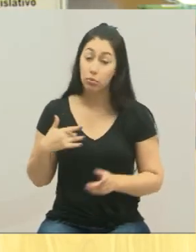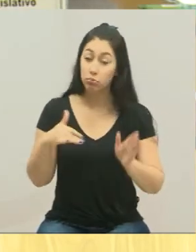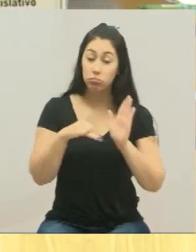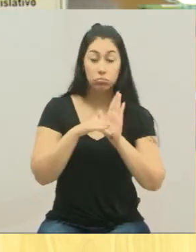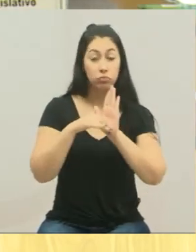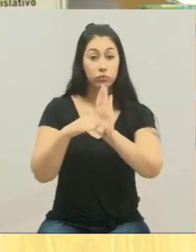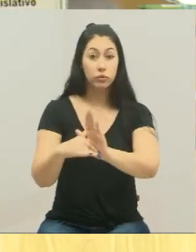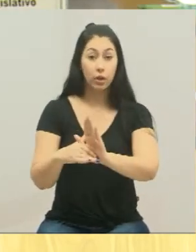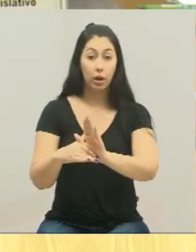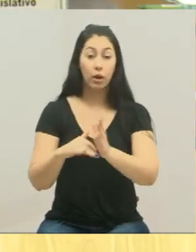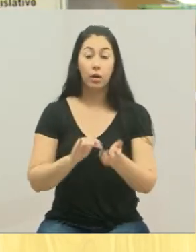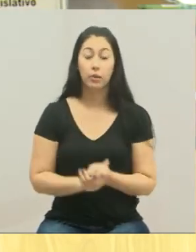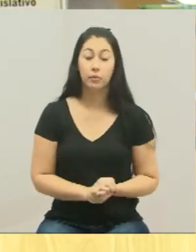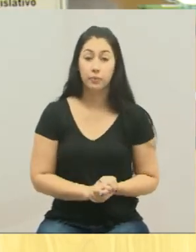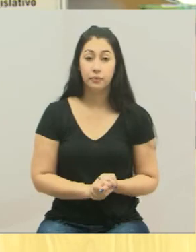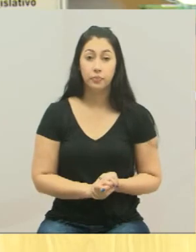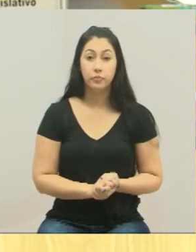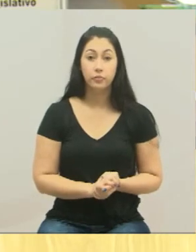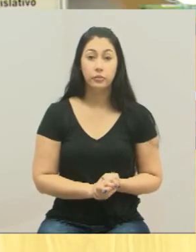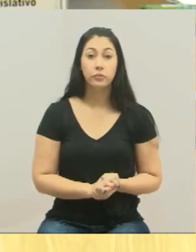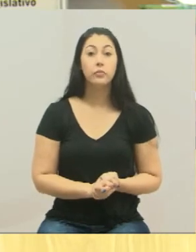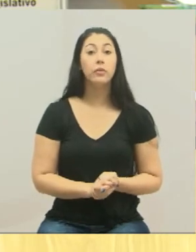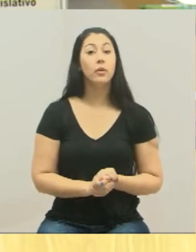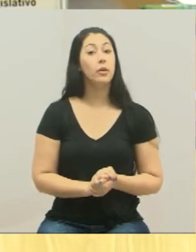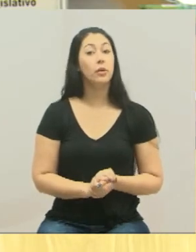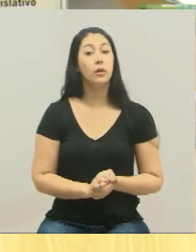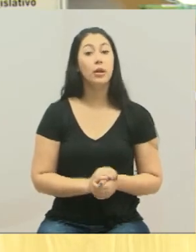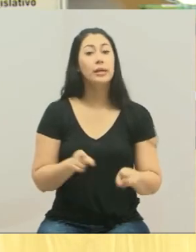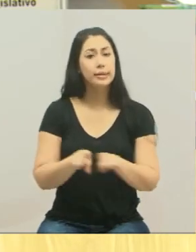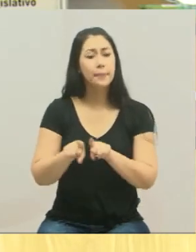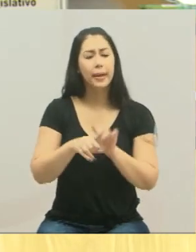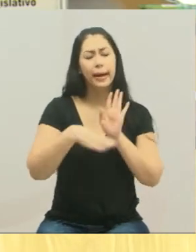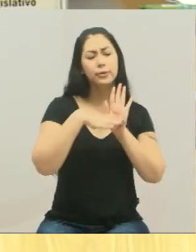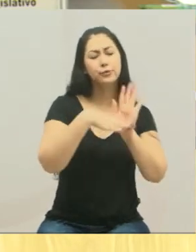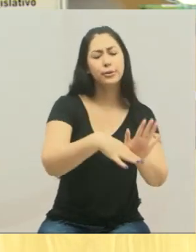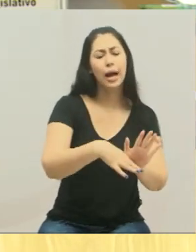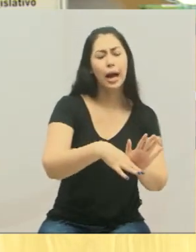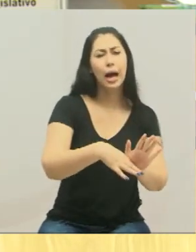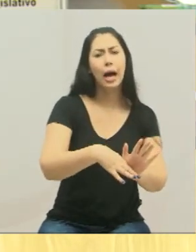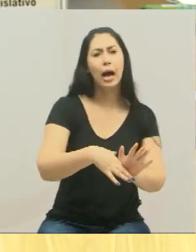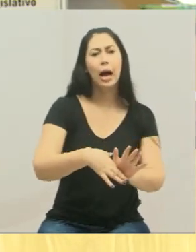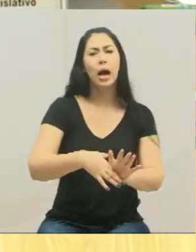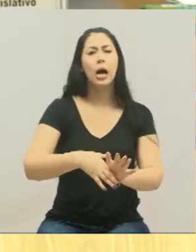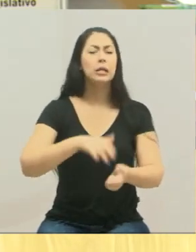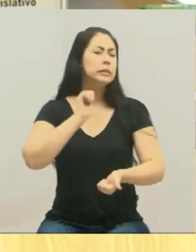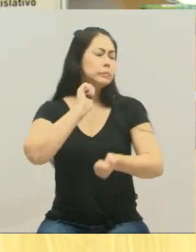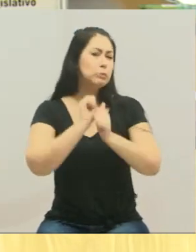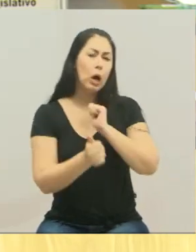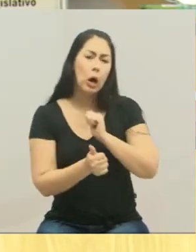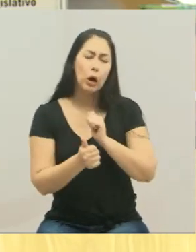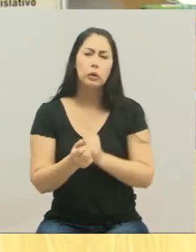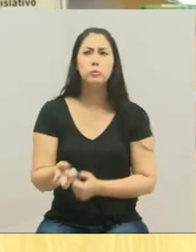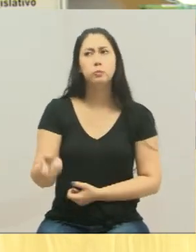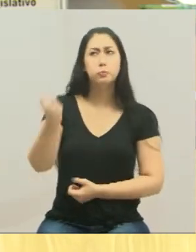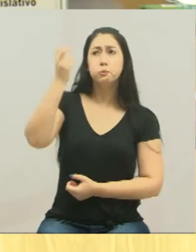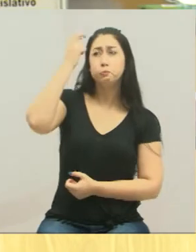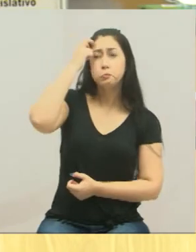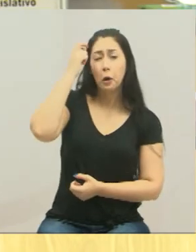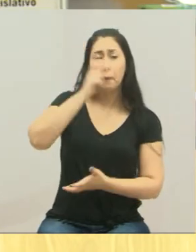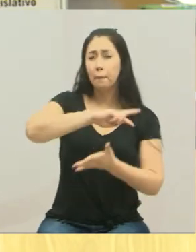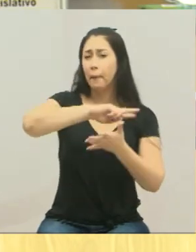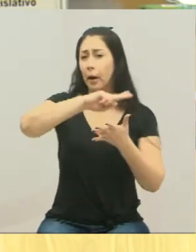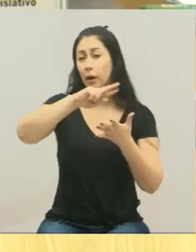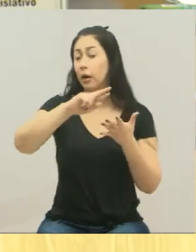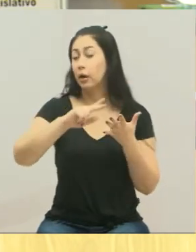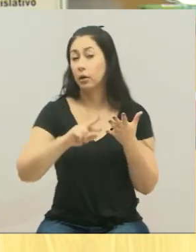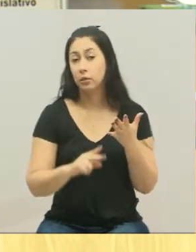ao atendimento da demanda reprimida de espaço cultural, esportivo, de lazer, e tão como direcionar as famílias de interesse social inscritas